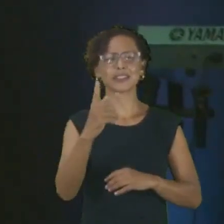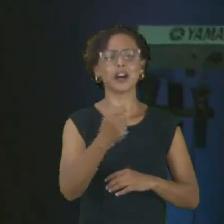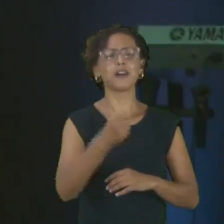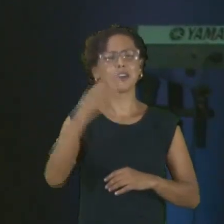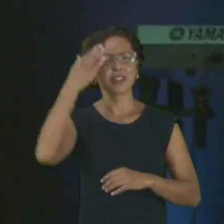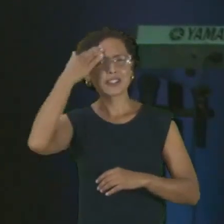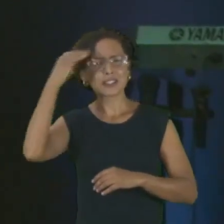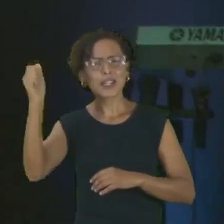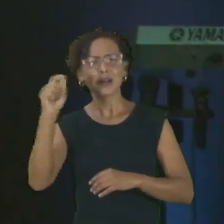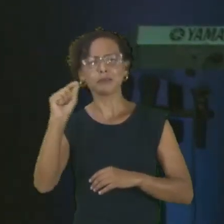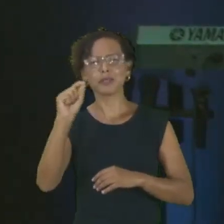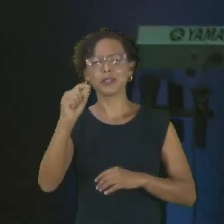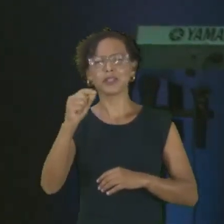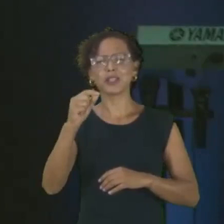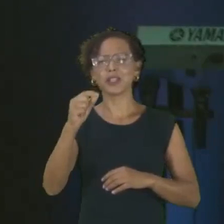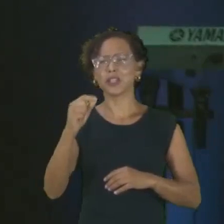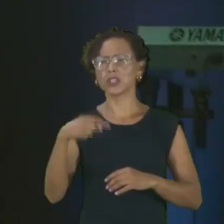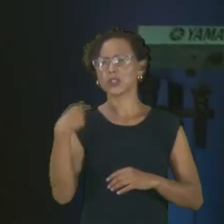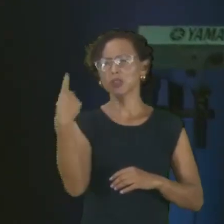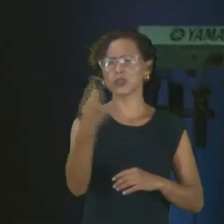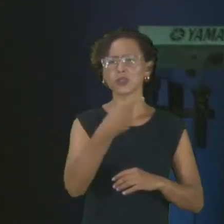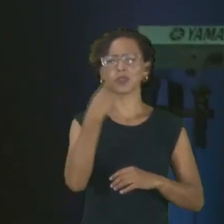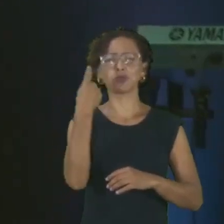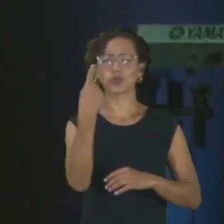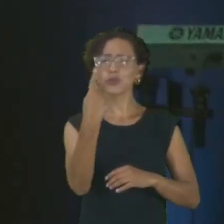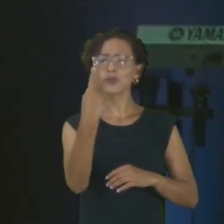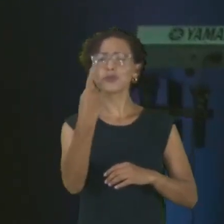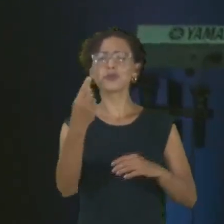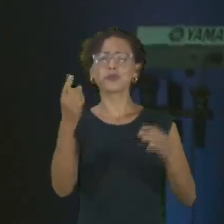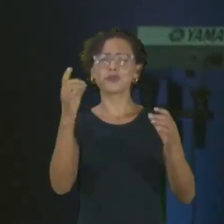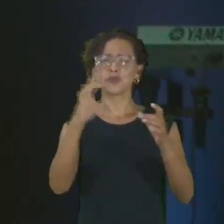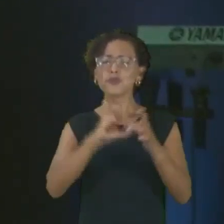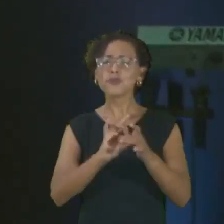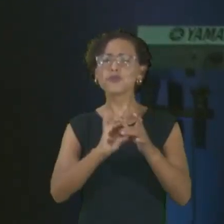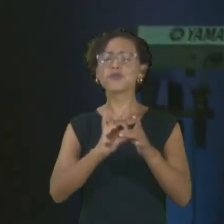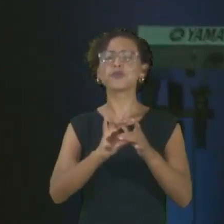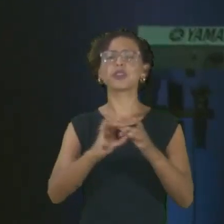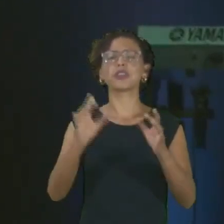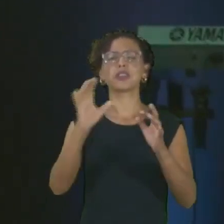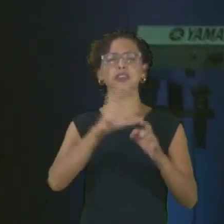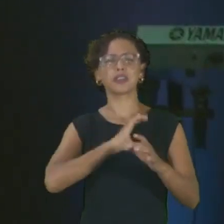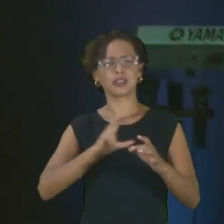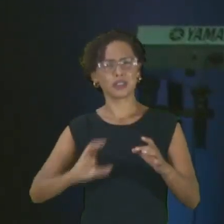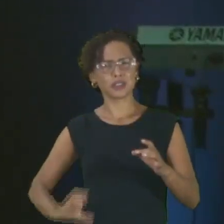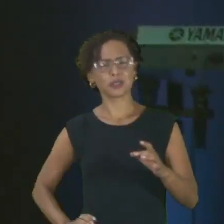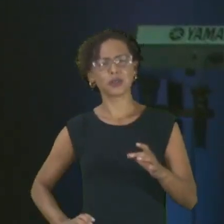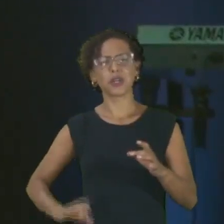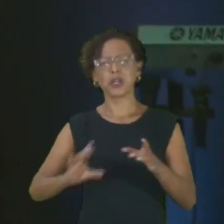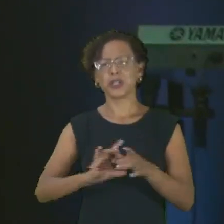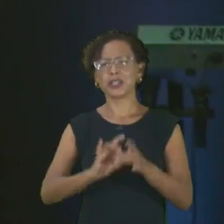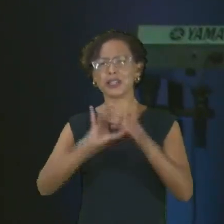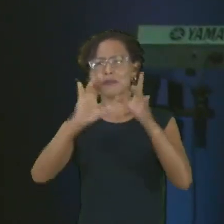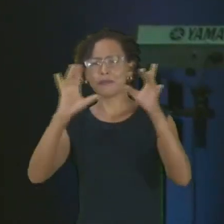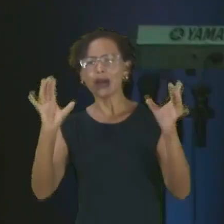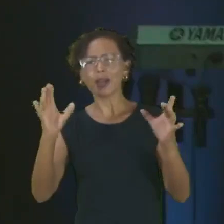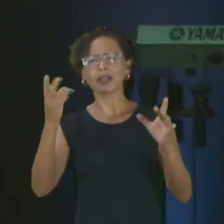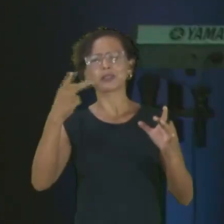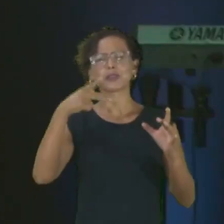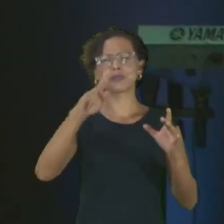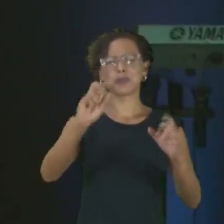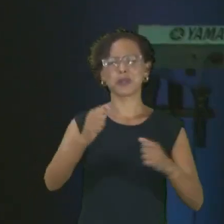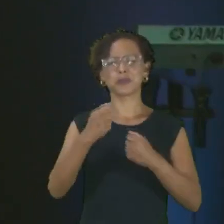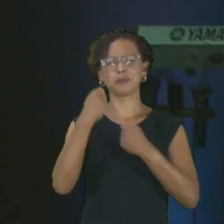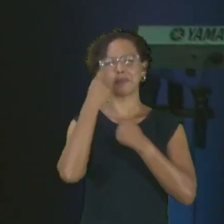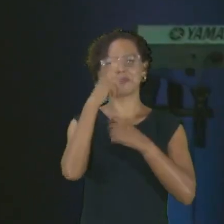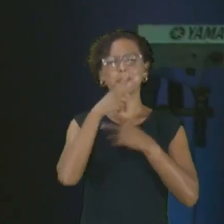Pecadores redimidos, libertos e transformados pelo poder do sangue. Quantos podem adorar o Senhor